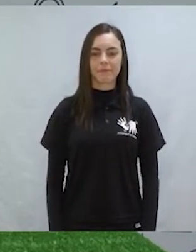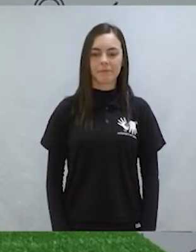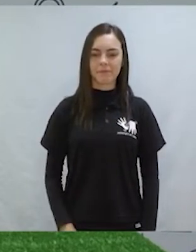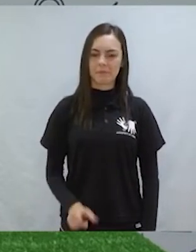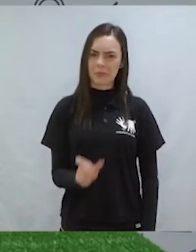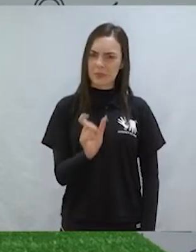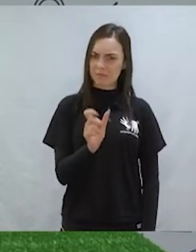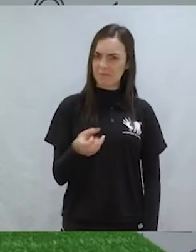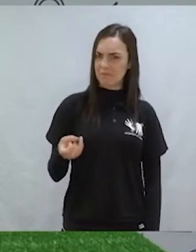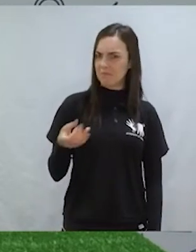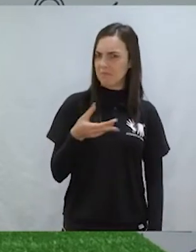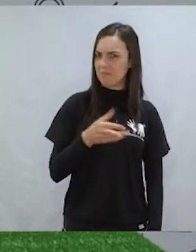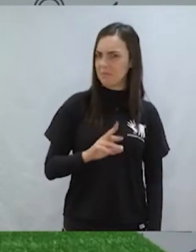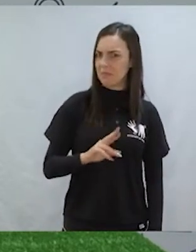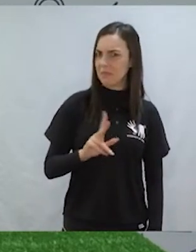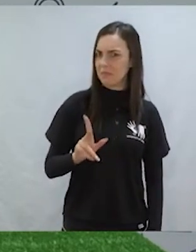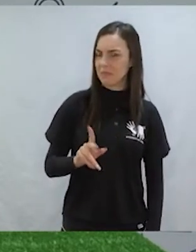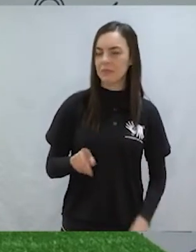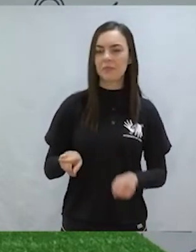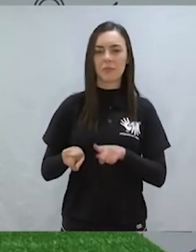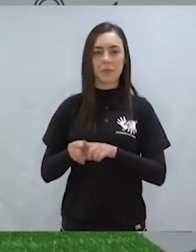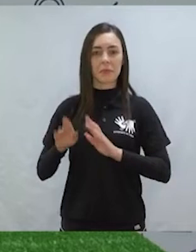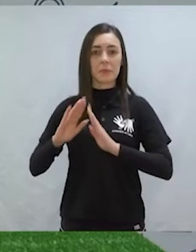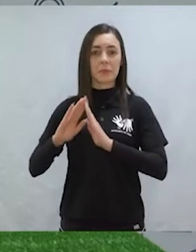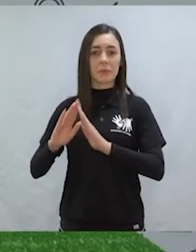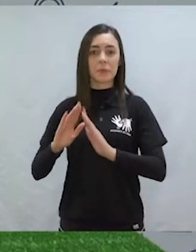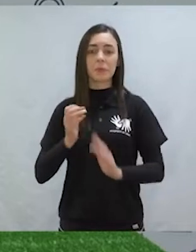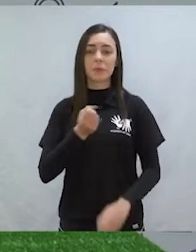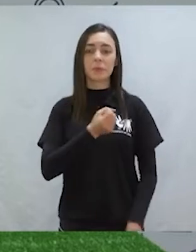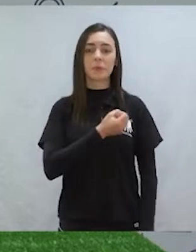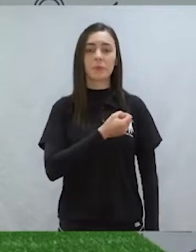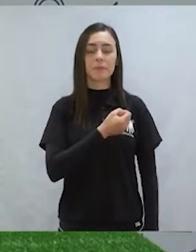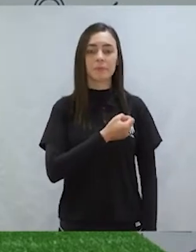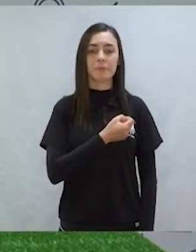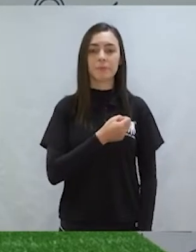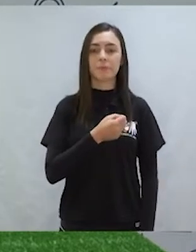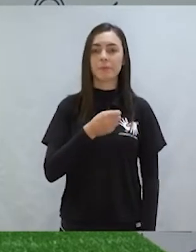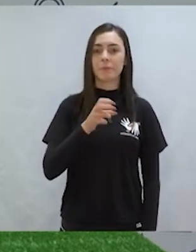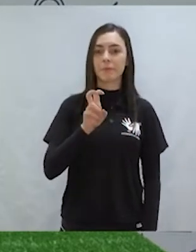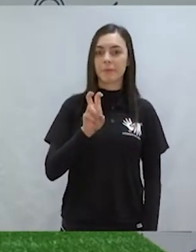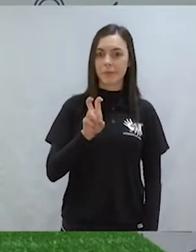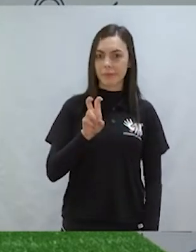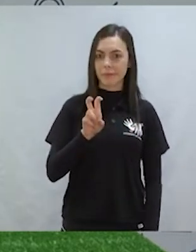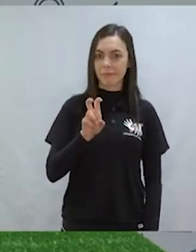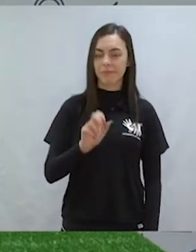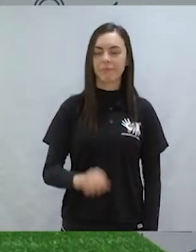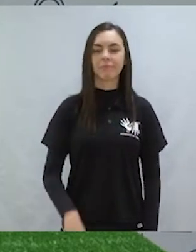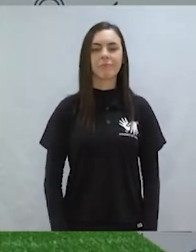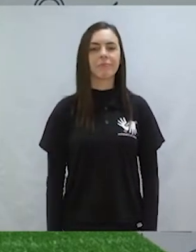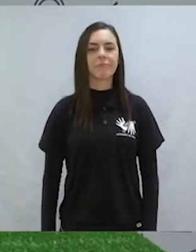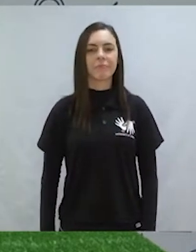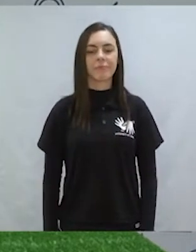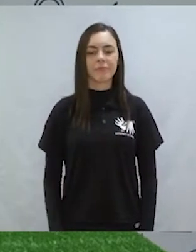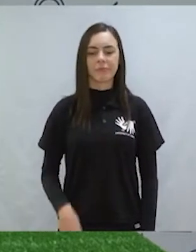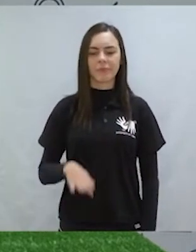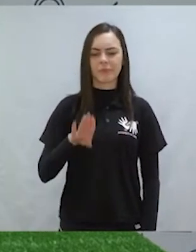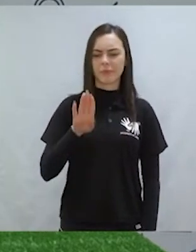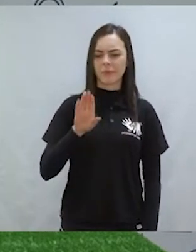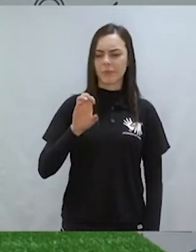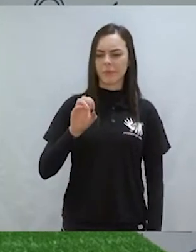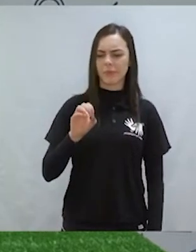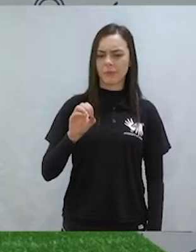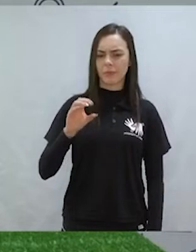2. Vai formar outra palavra. A Isa pediu agora para a gente pegar o número 5.